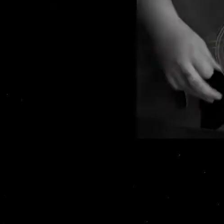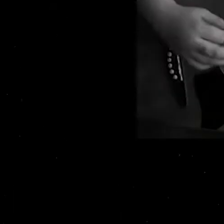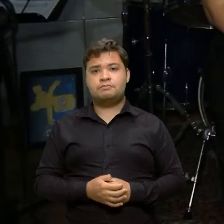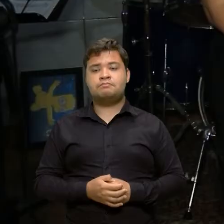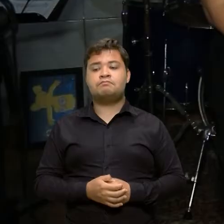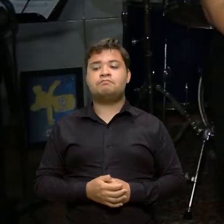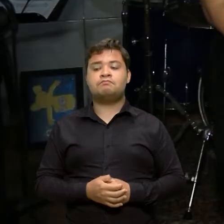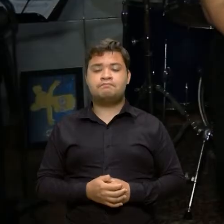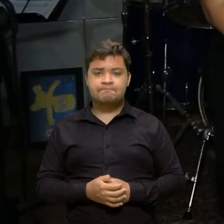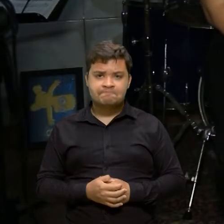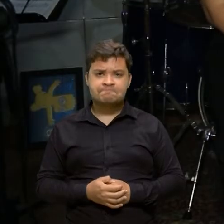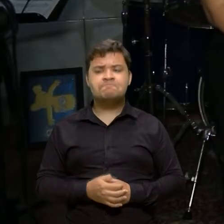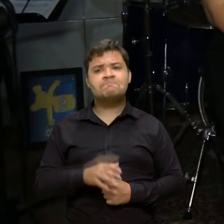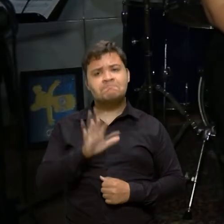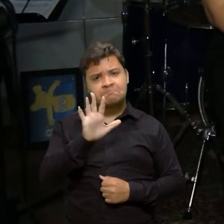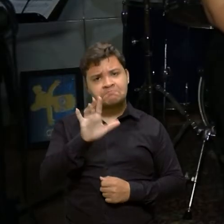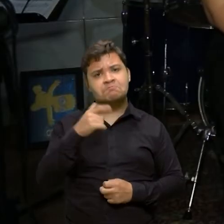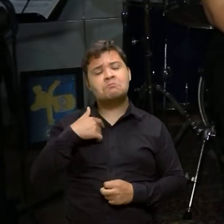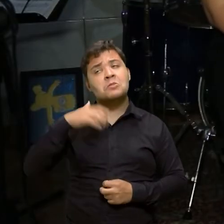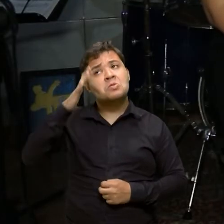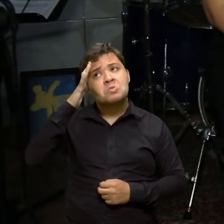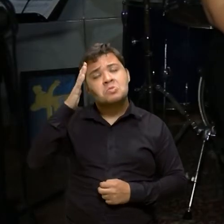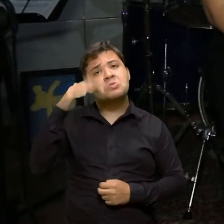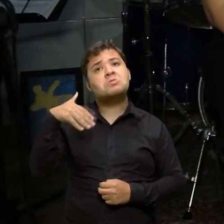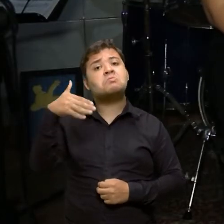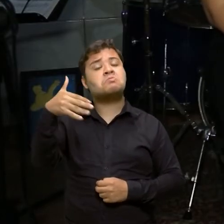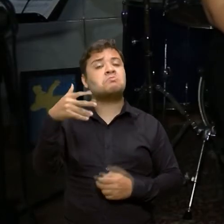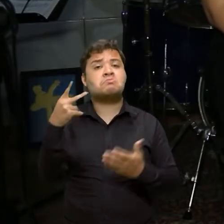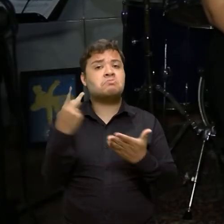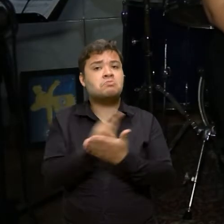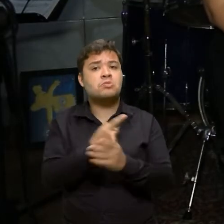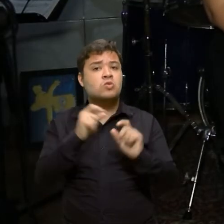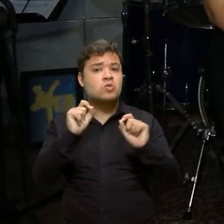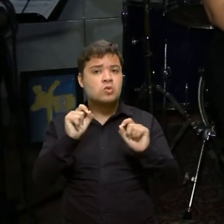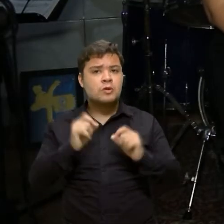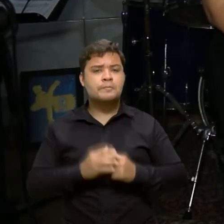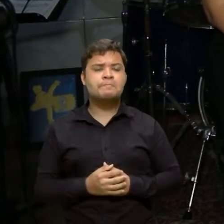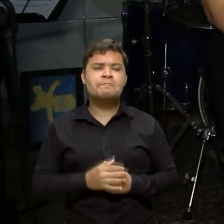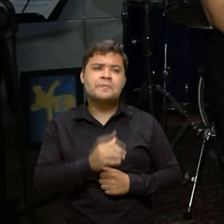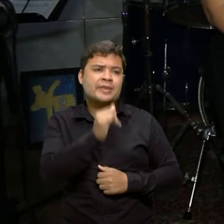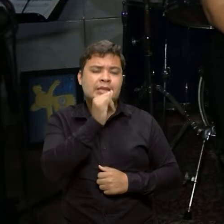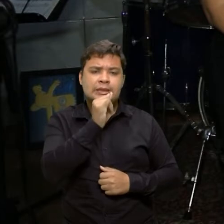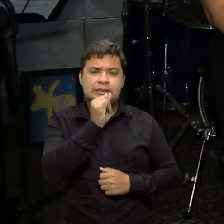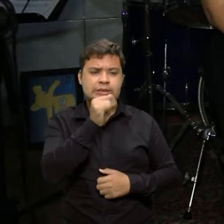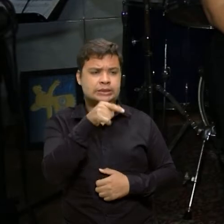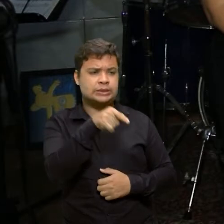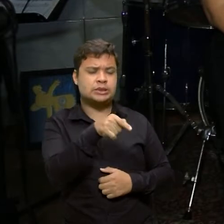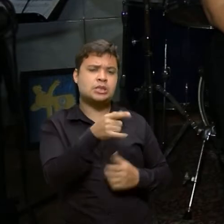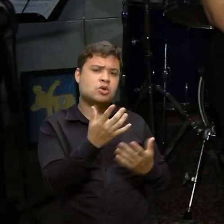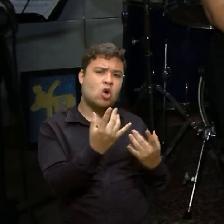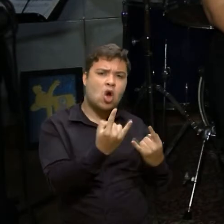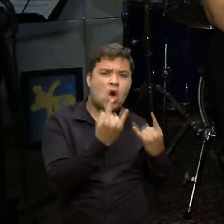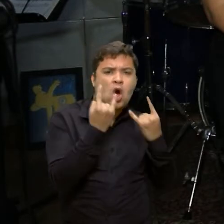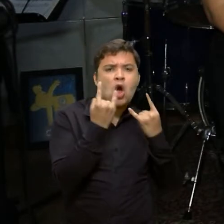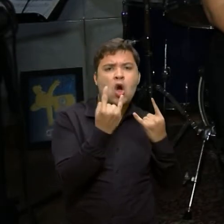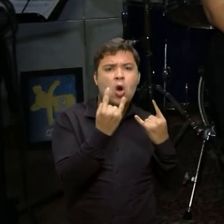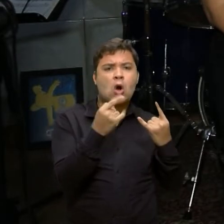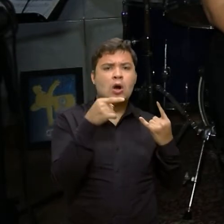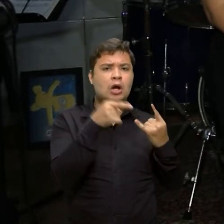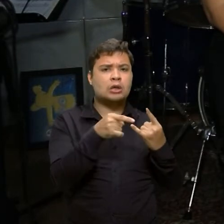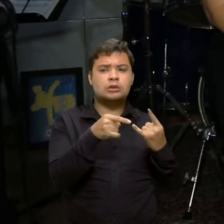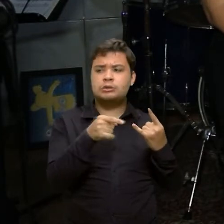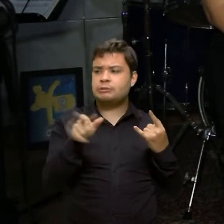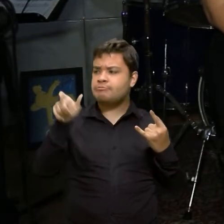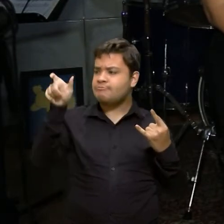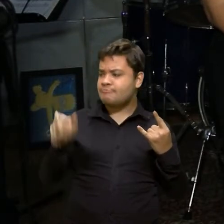Que eu acho que vai cair por terra é essa questão de fazer rock da mesma forma que